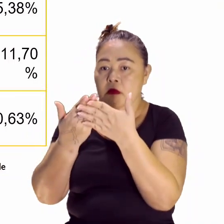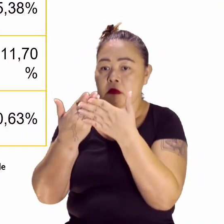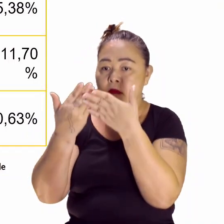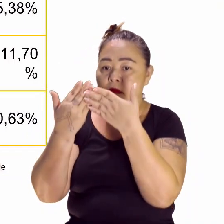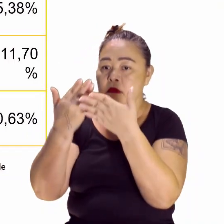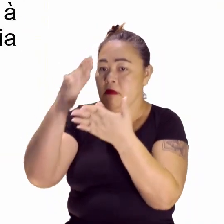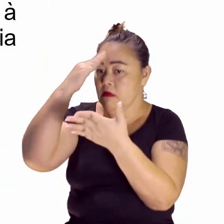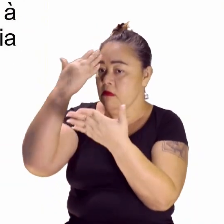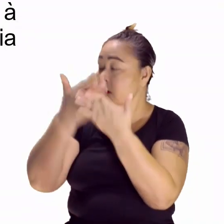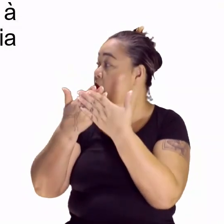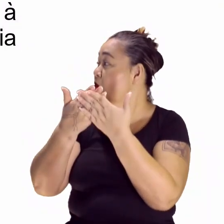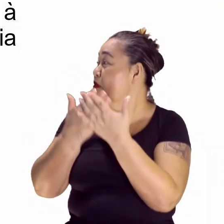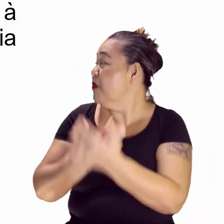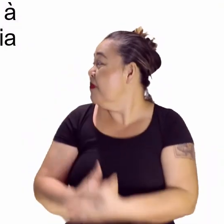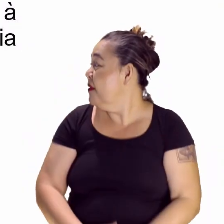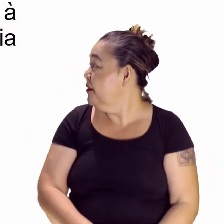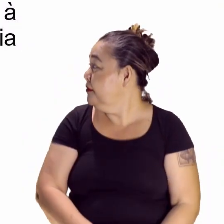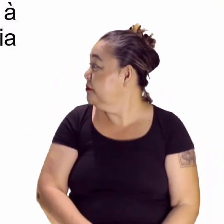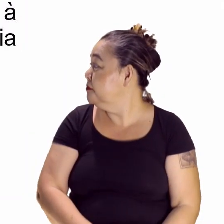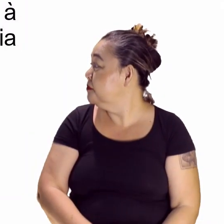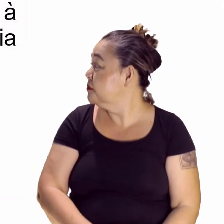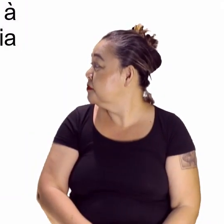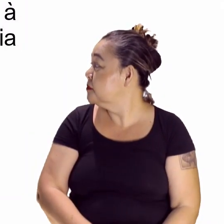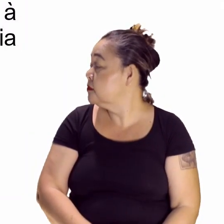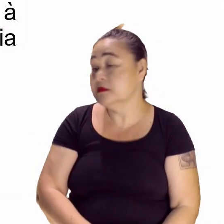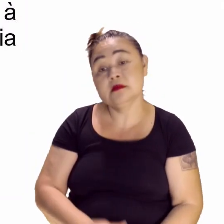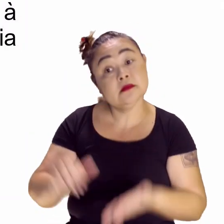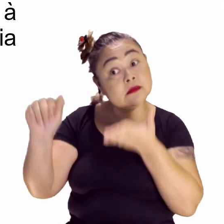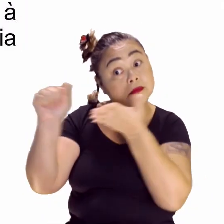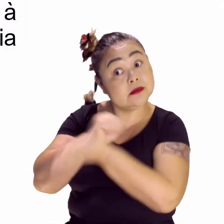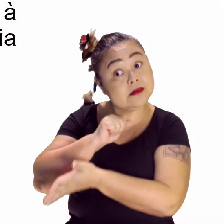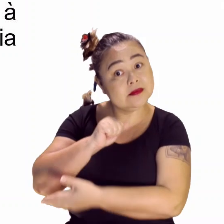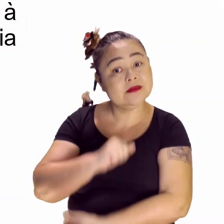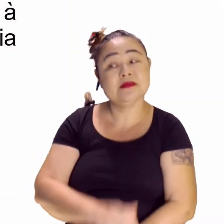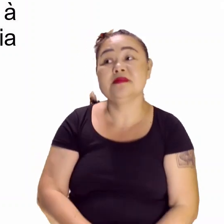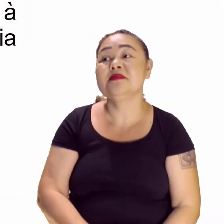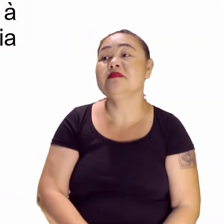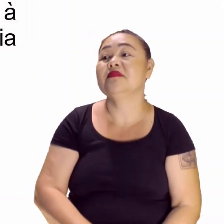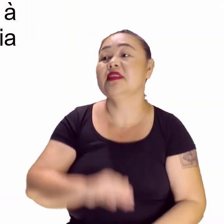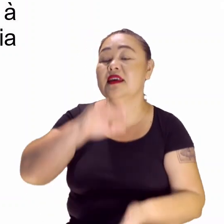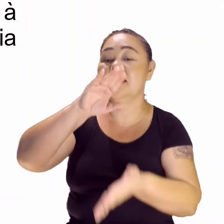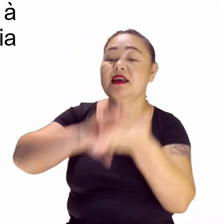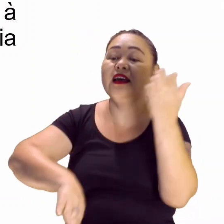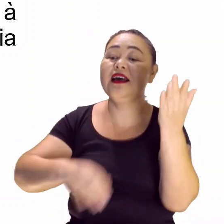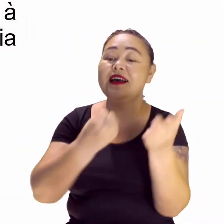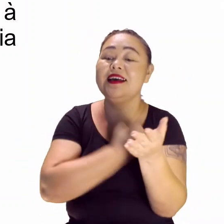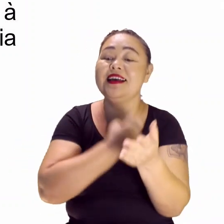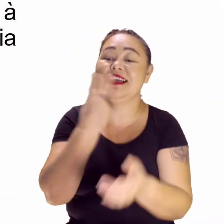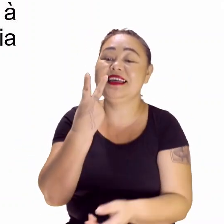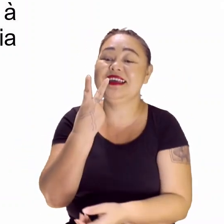não acredito, professor Jorge. Puxa vida. Eu vou apagar aqui. Tirar 2 pontos da média. Ai,